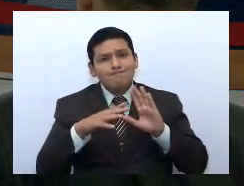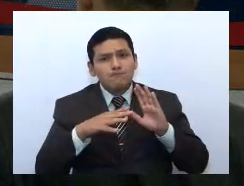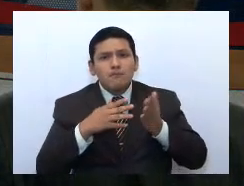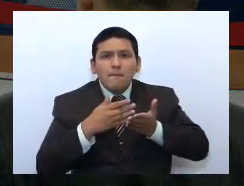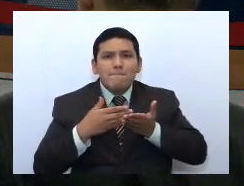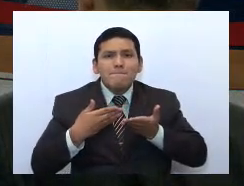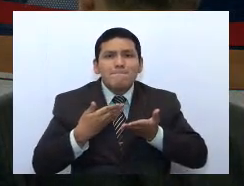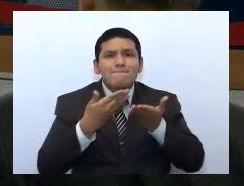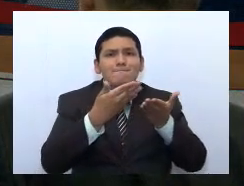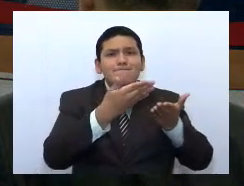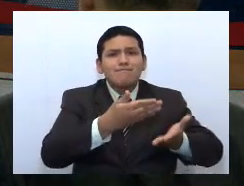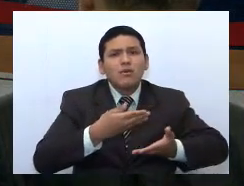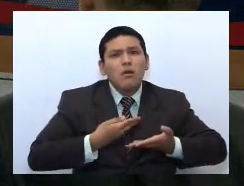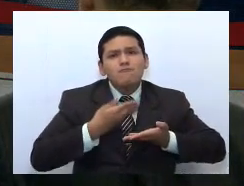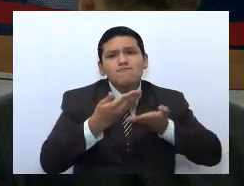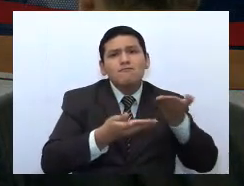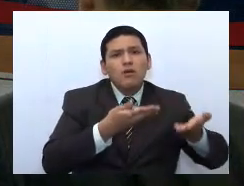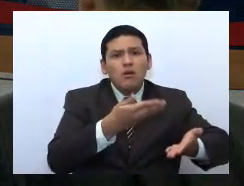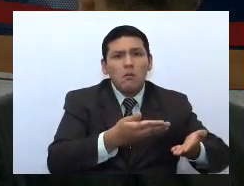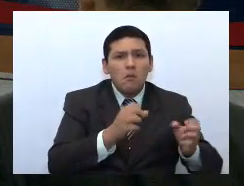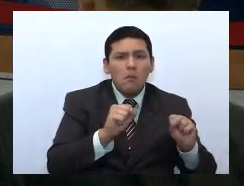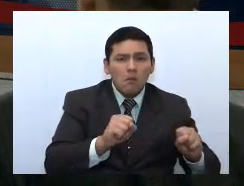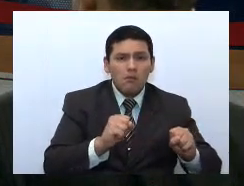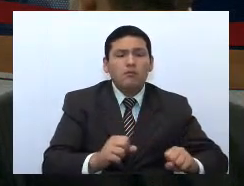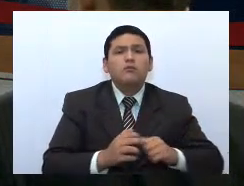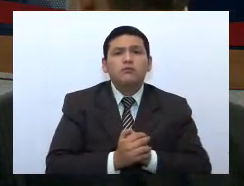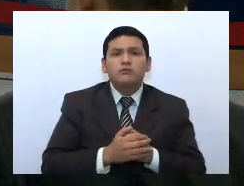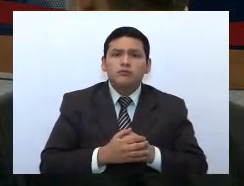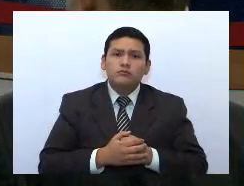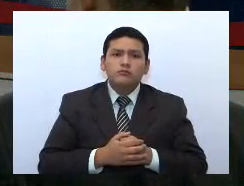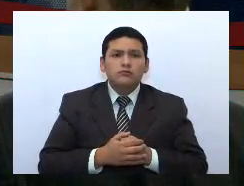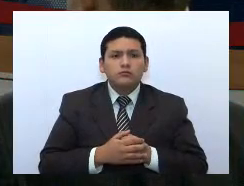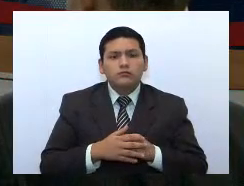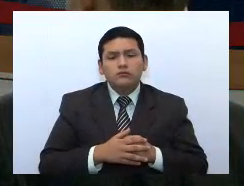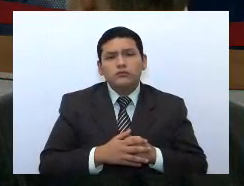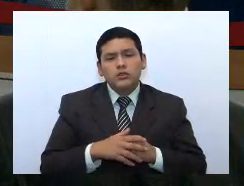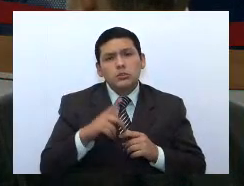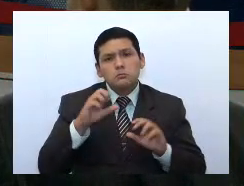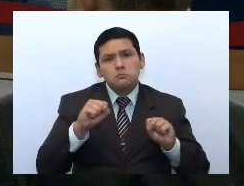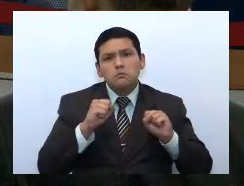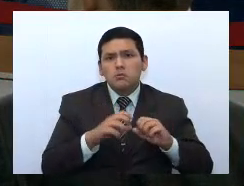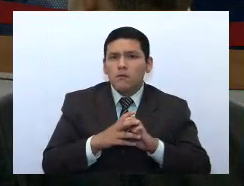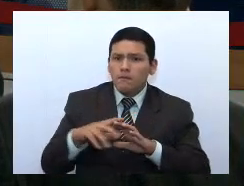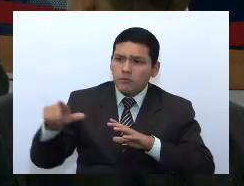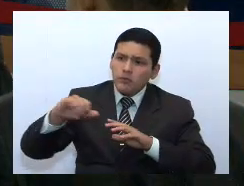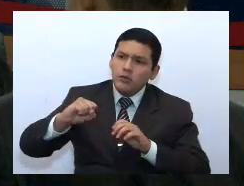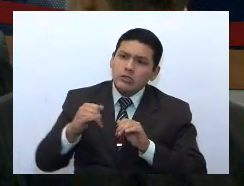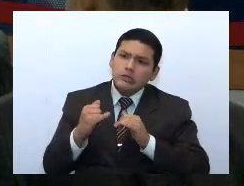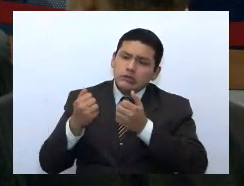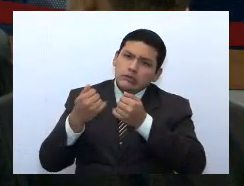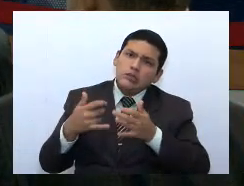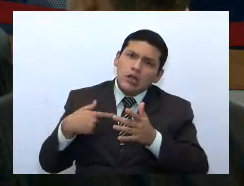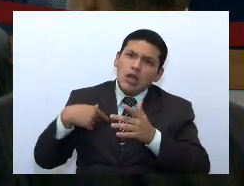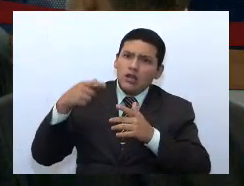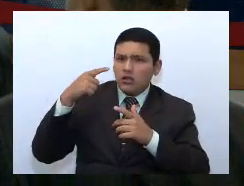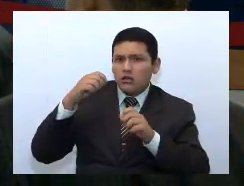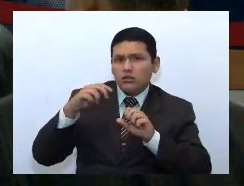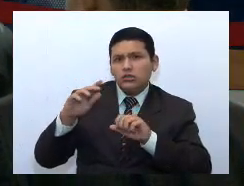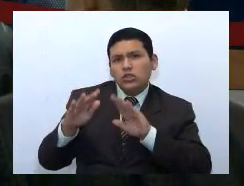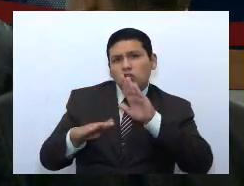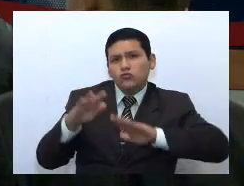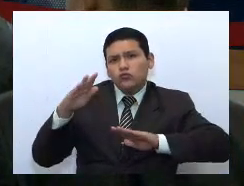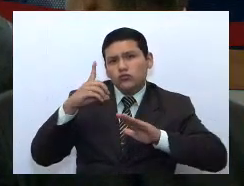emendas sem os códigos? Sim, o senhor pode apresentar, tendo em vista que os códigos serão analisados junto com a apreciação das emendas até o